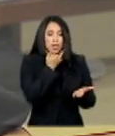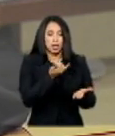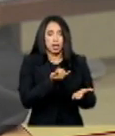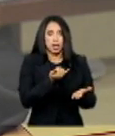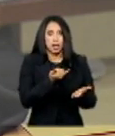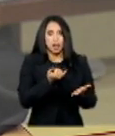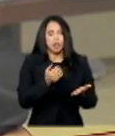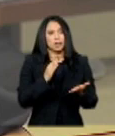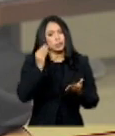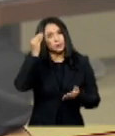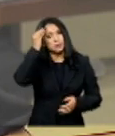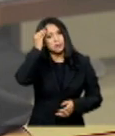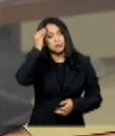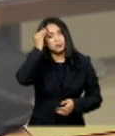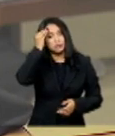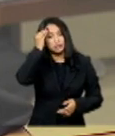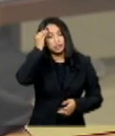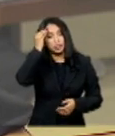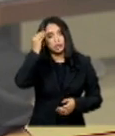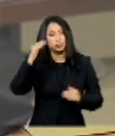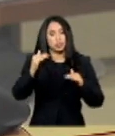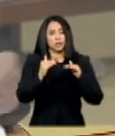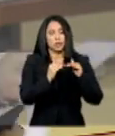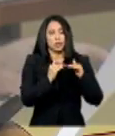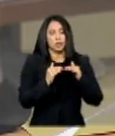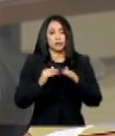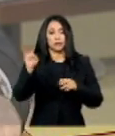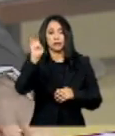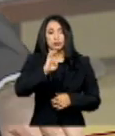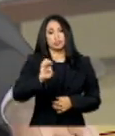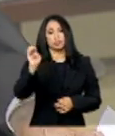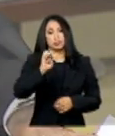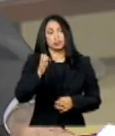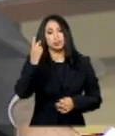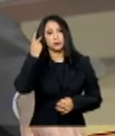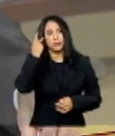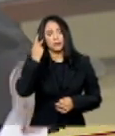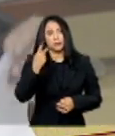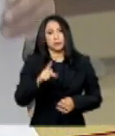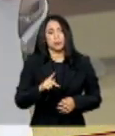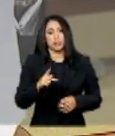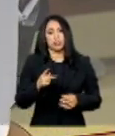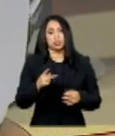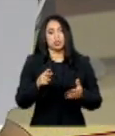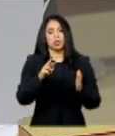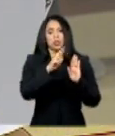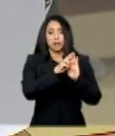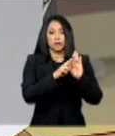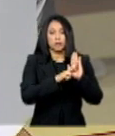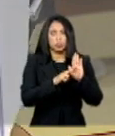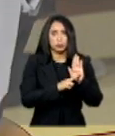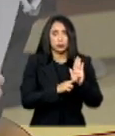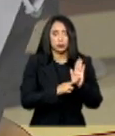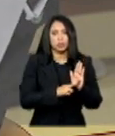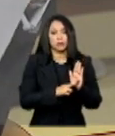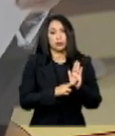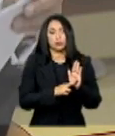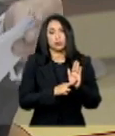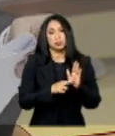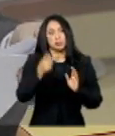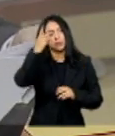alagada da competência concorrente os estados membros para a edição de norma específica em matéria de consumidor